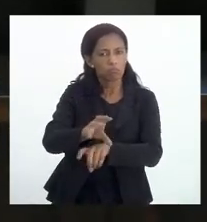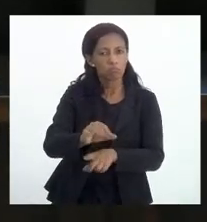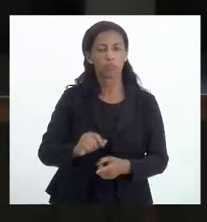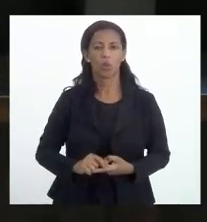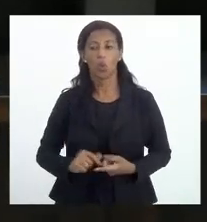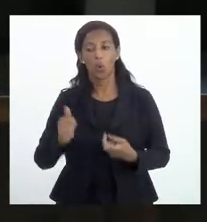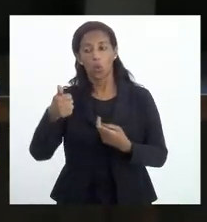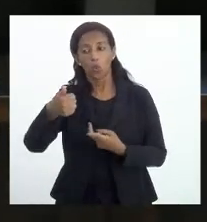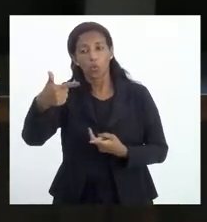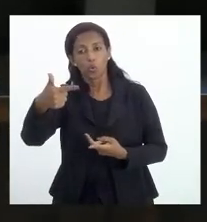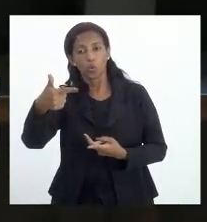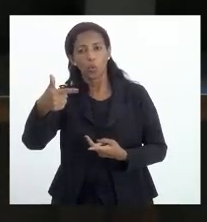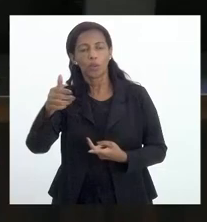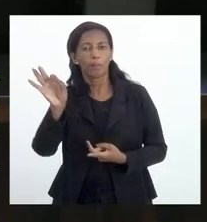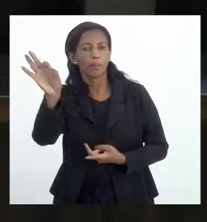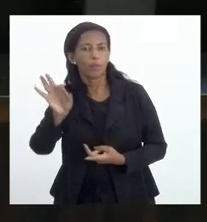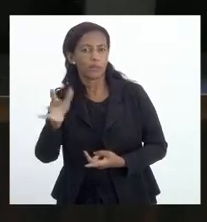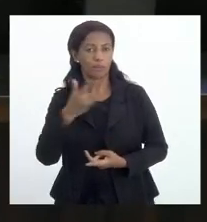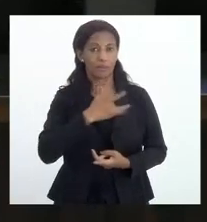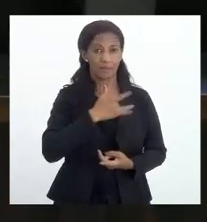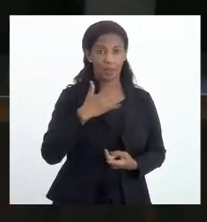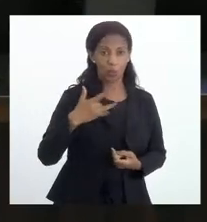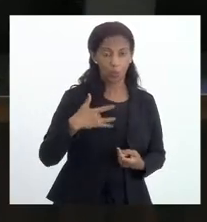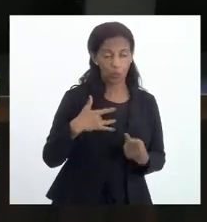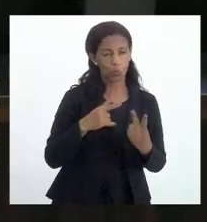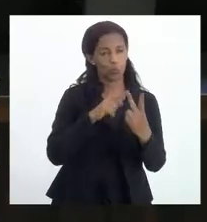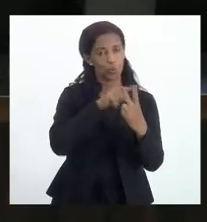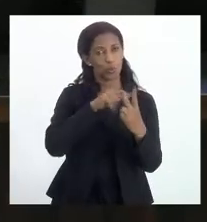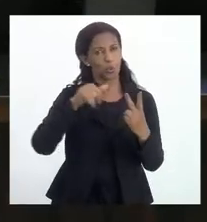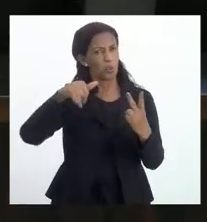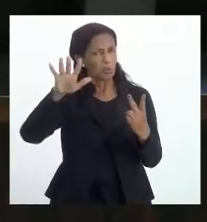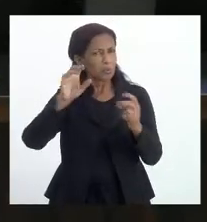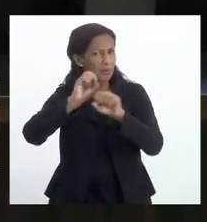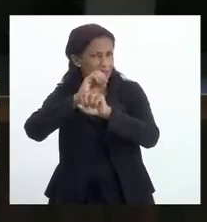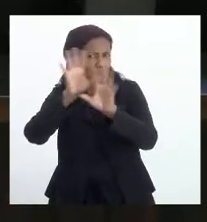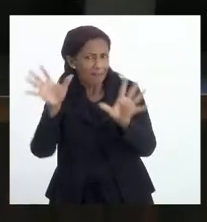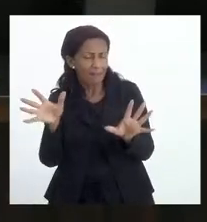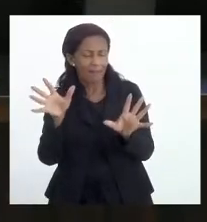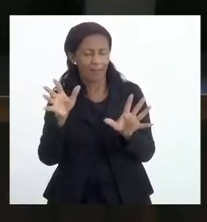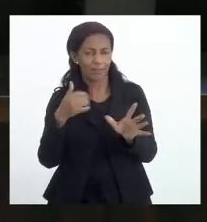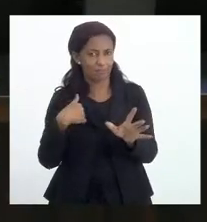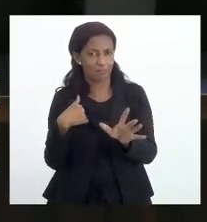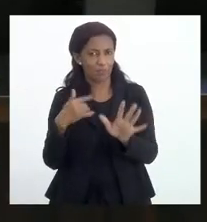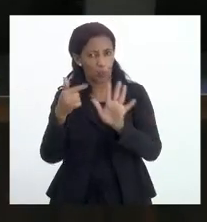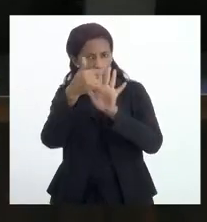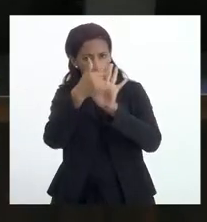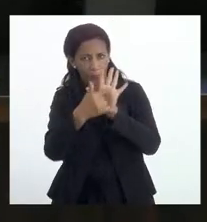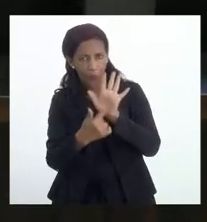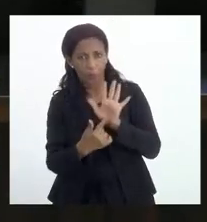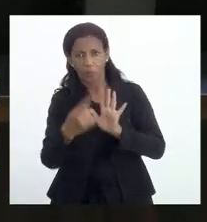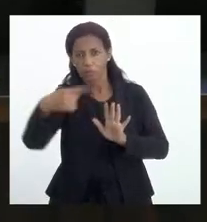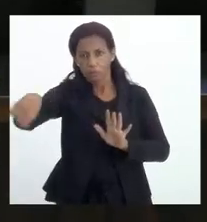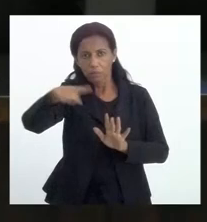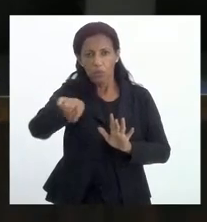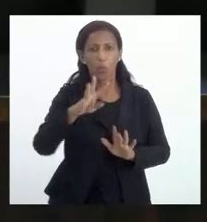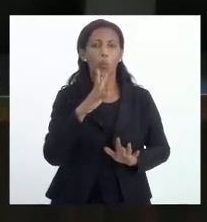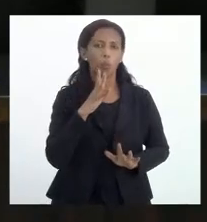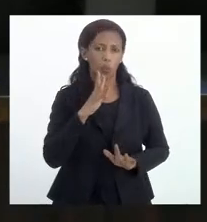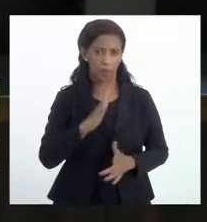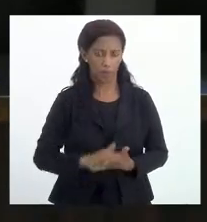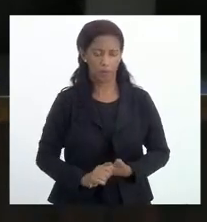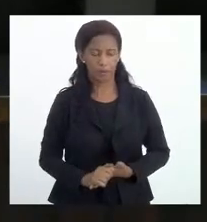os 12% da saúde, né? Estou dando assim os mais claros que todos conhecem,